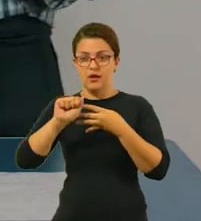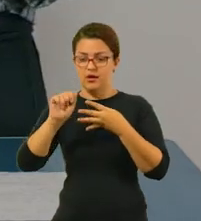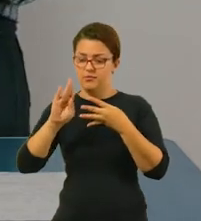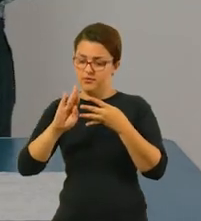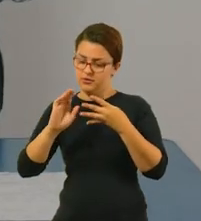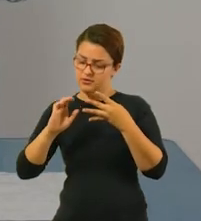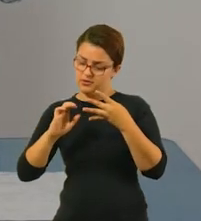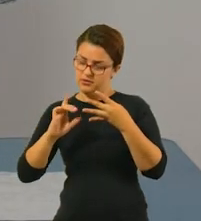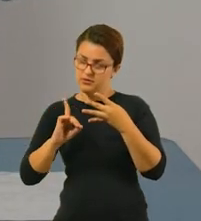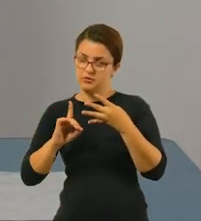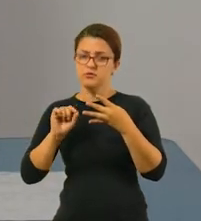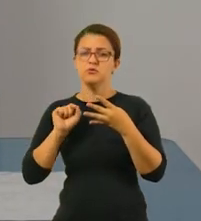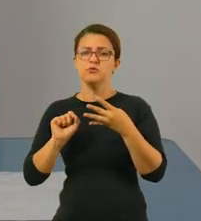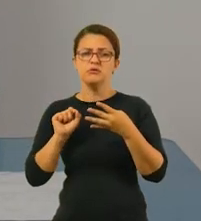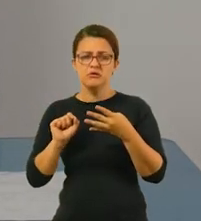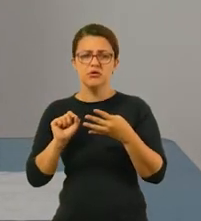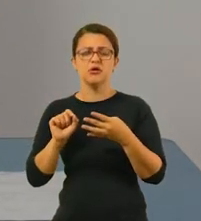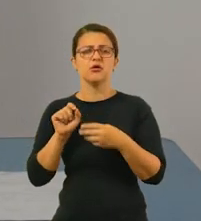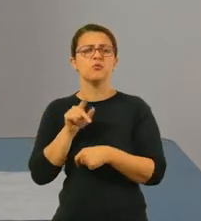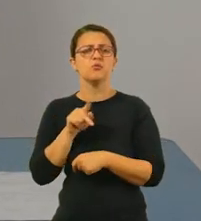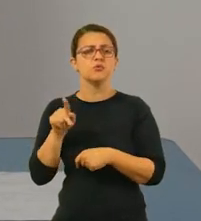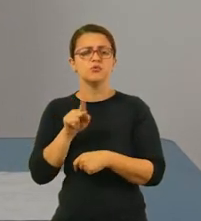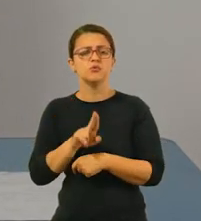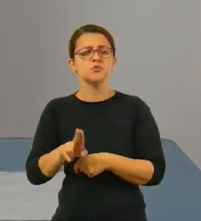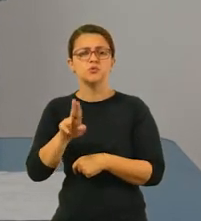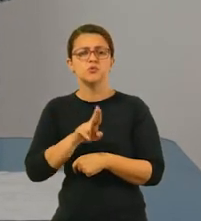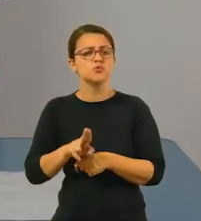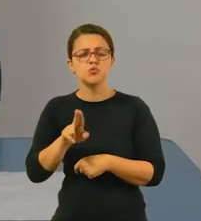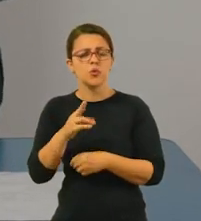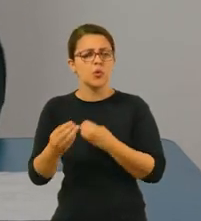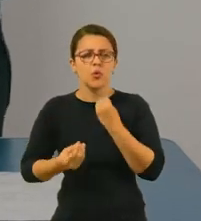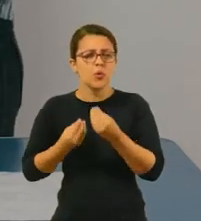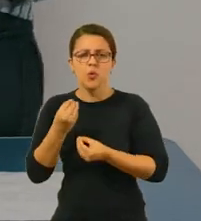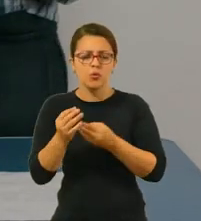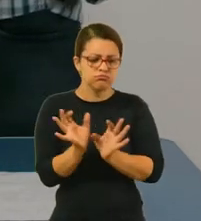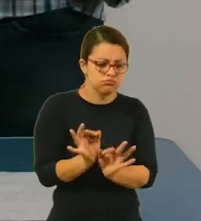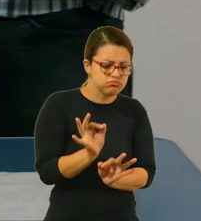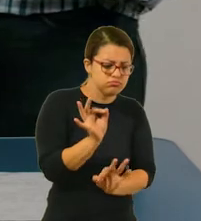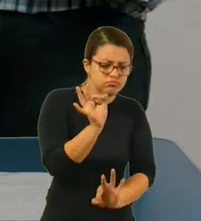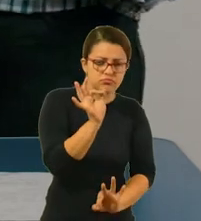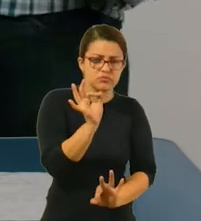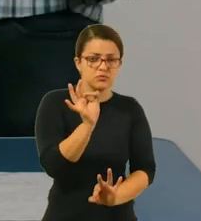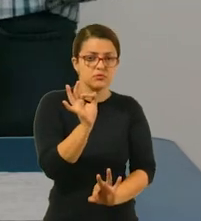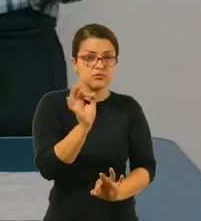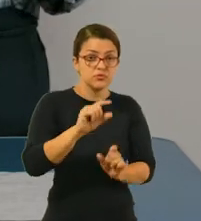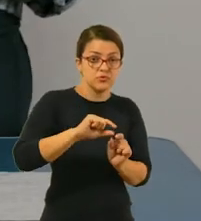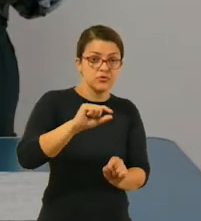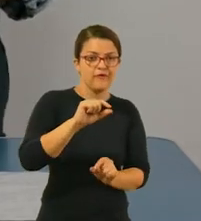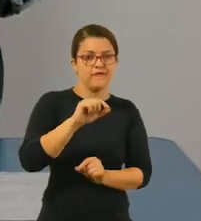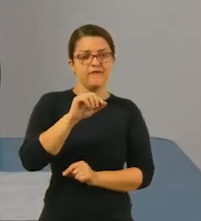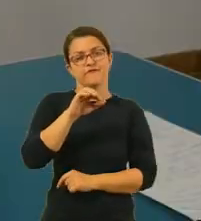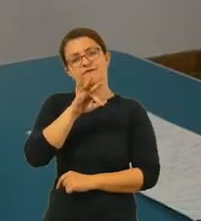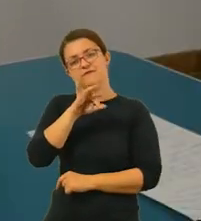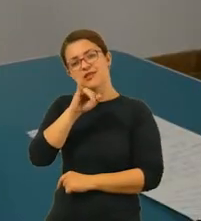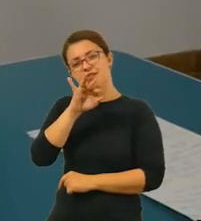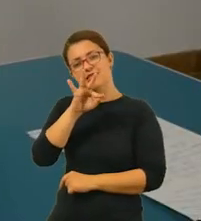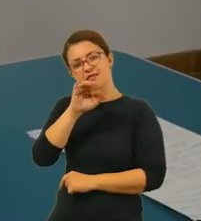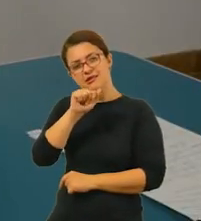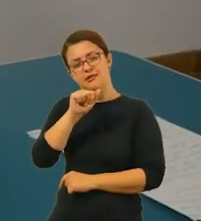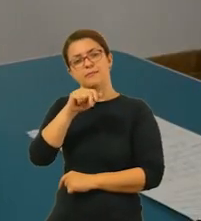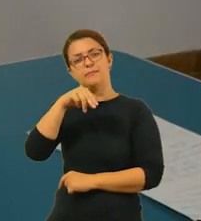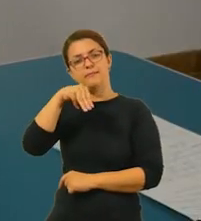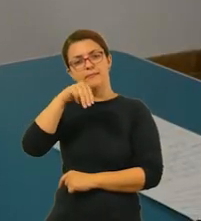aí, olha só, o que o professor utilizou como instrumento de medida para, né, ter a medição das crianças? Foi a fita métrica. E